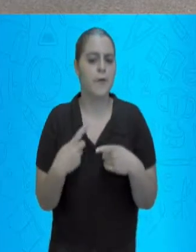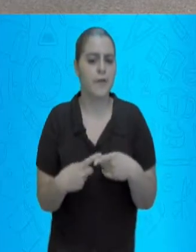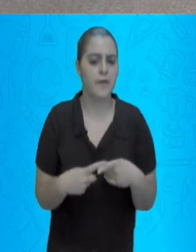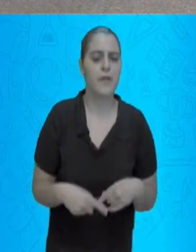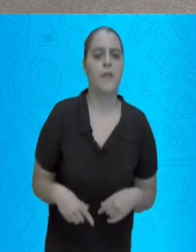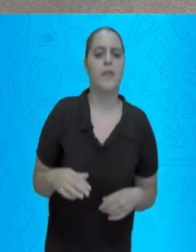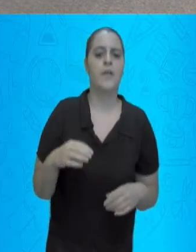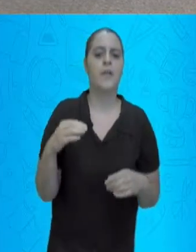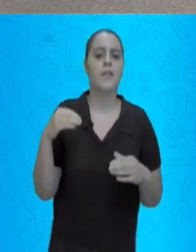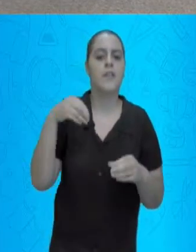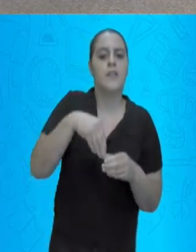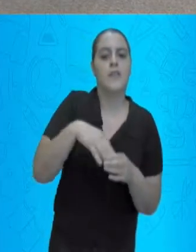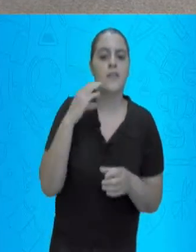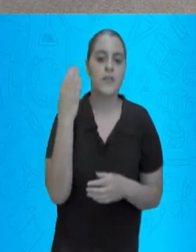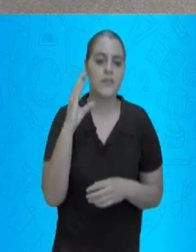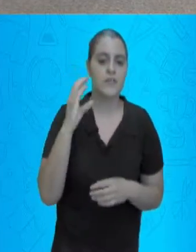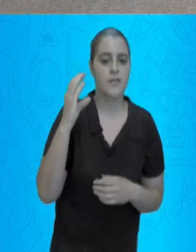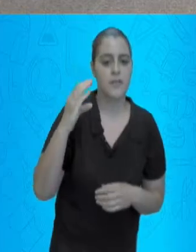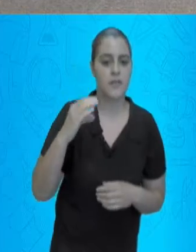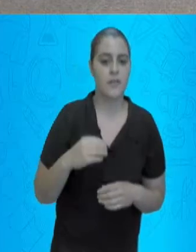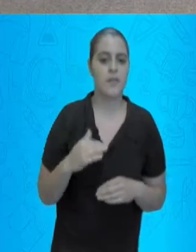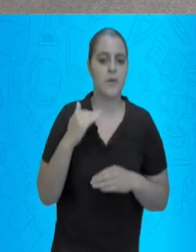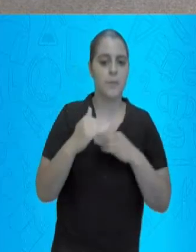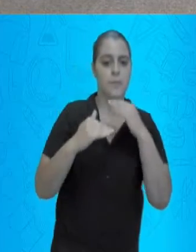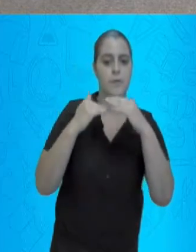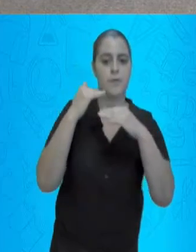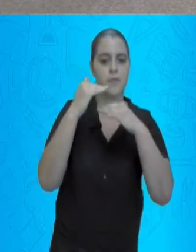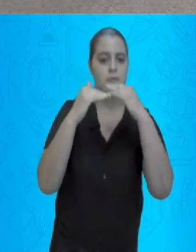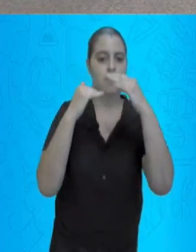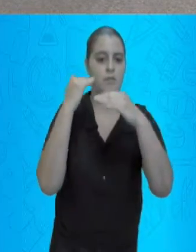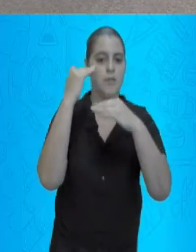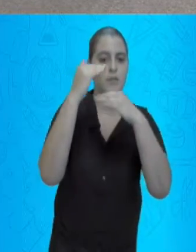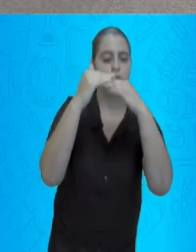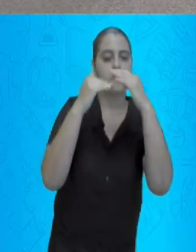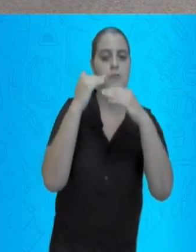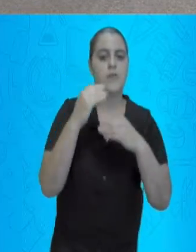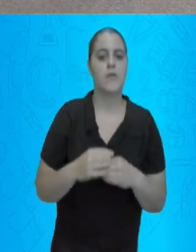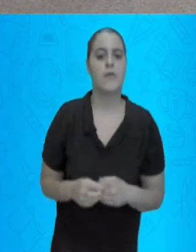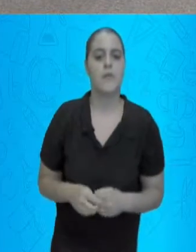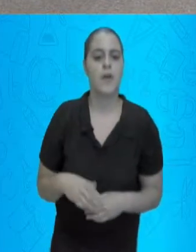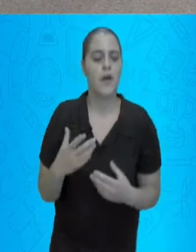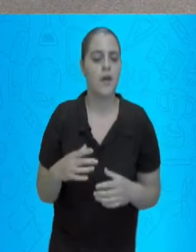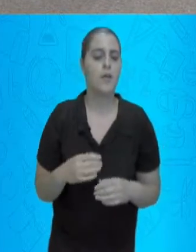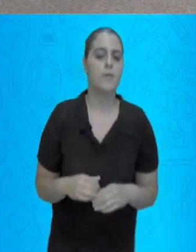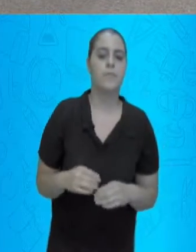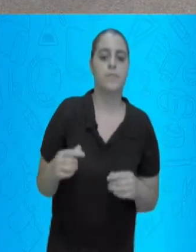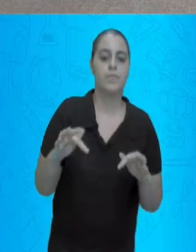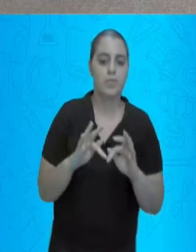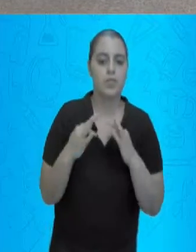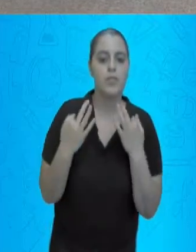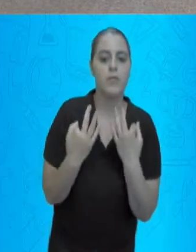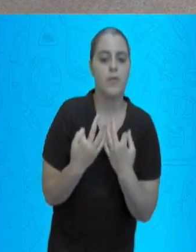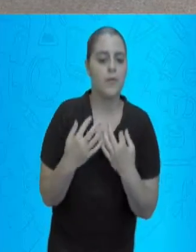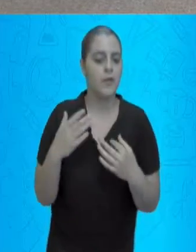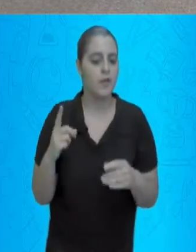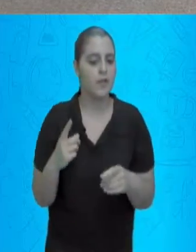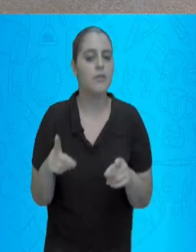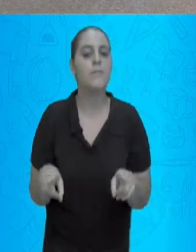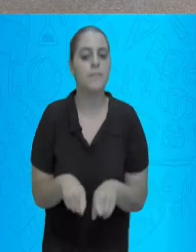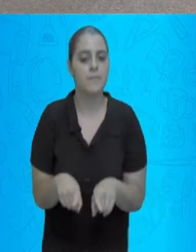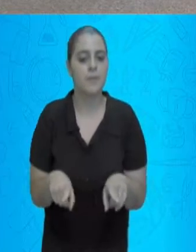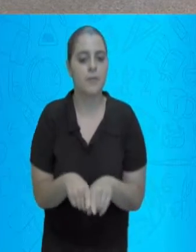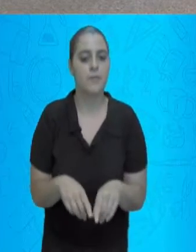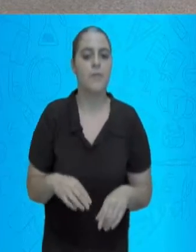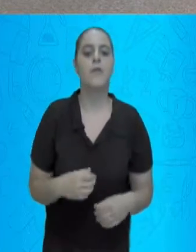da ciência, o processo de evolução, há esse grau de parentesco. Então, é através